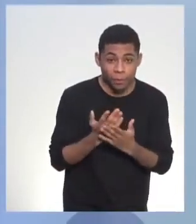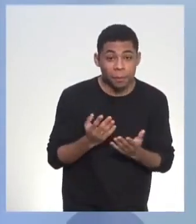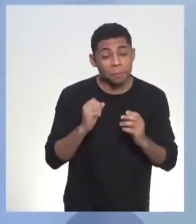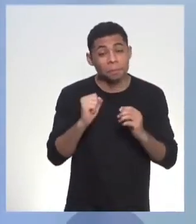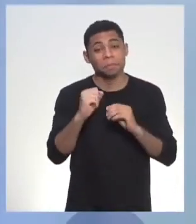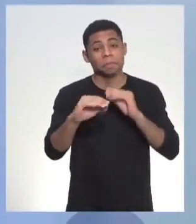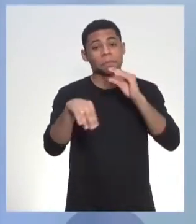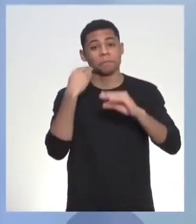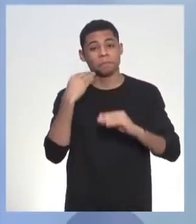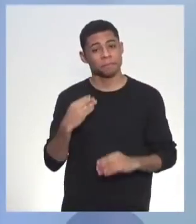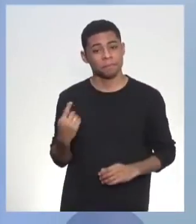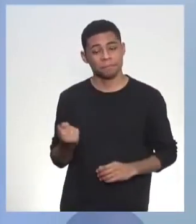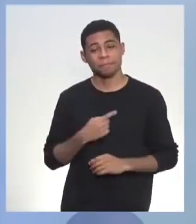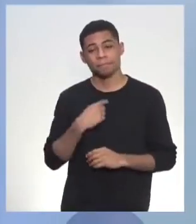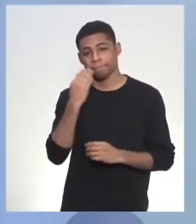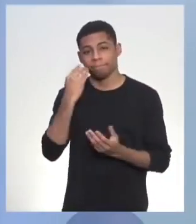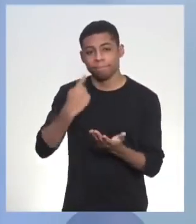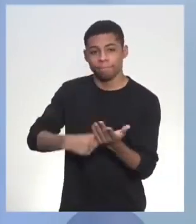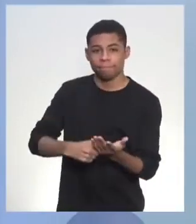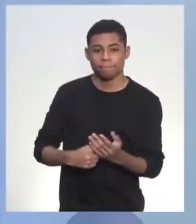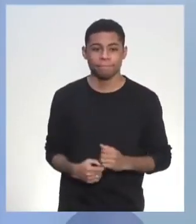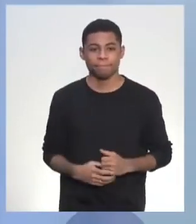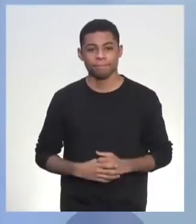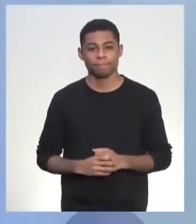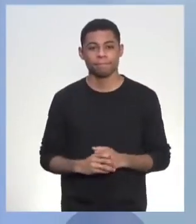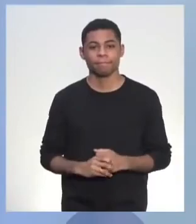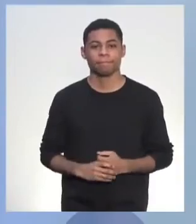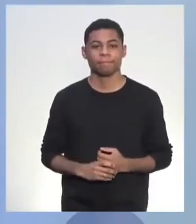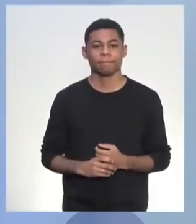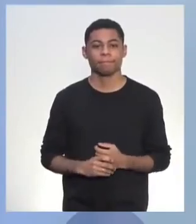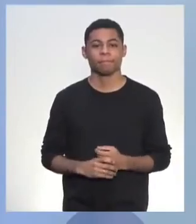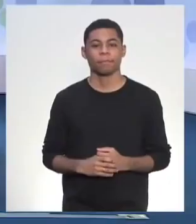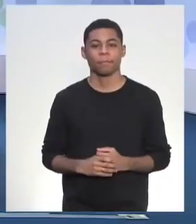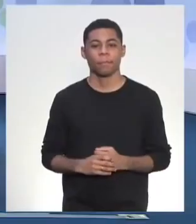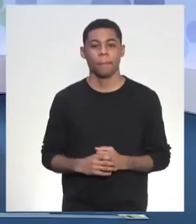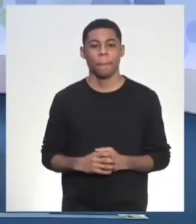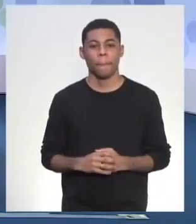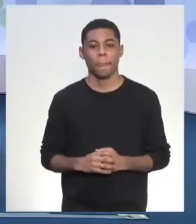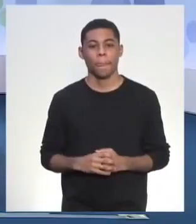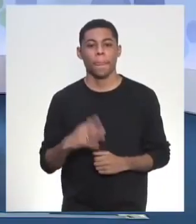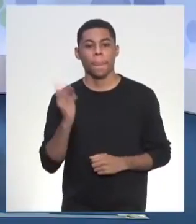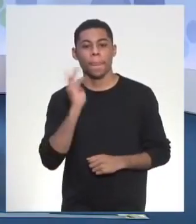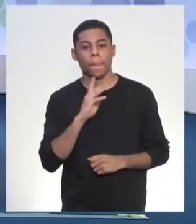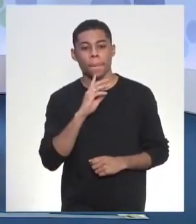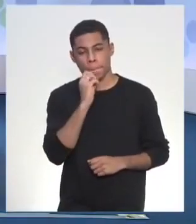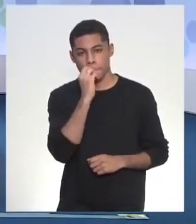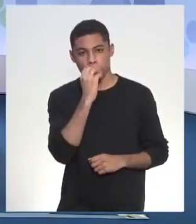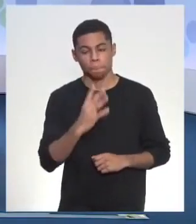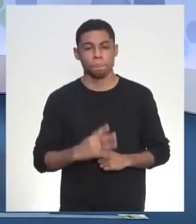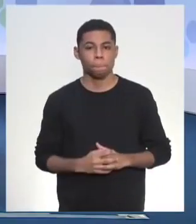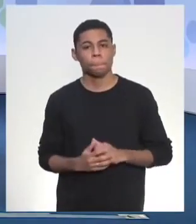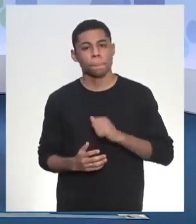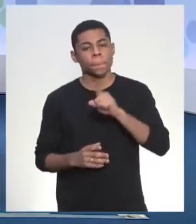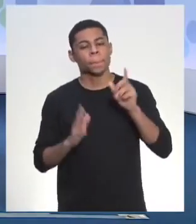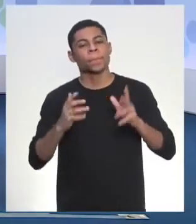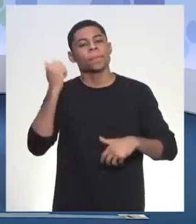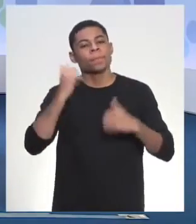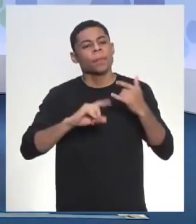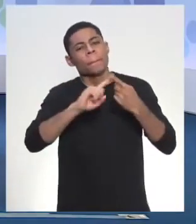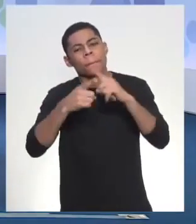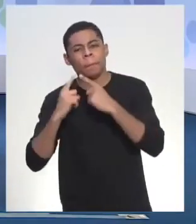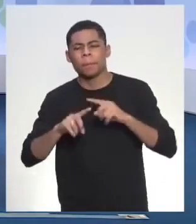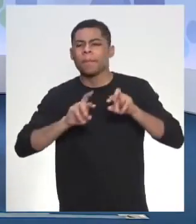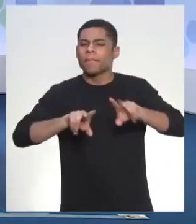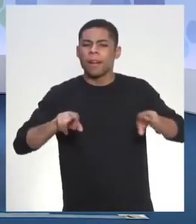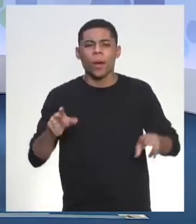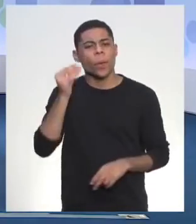em contato com a gente, né? Isso aí, a gente combina. Legal. Bom, aí agora que a gente discutiu tudo isso, né, com todo esse conhecimento